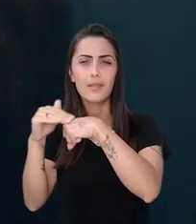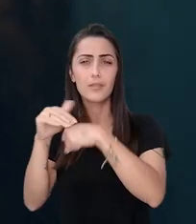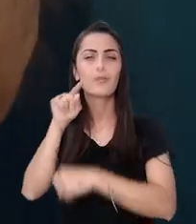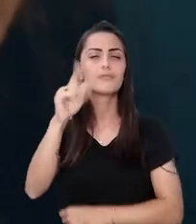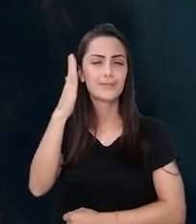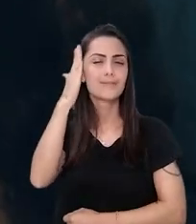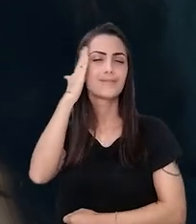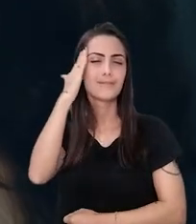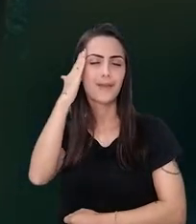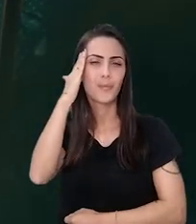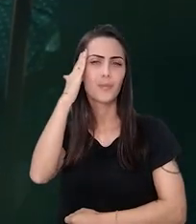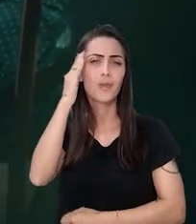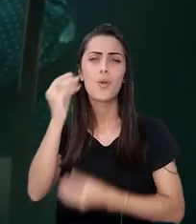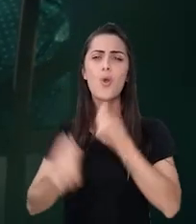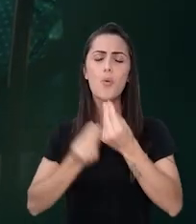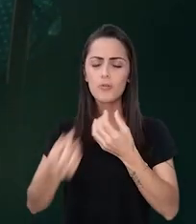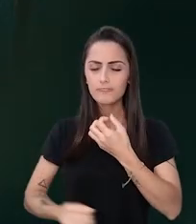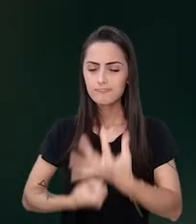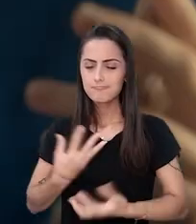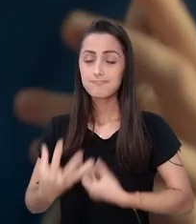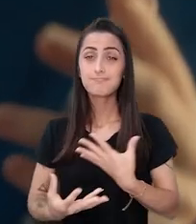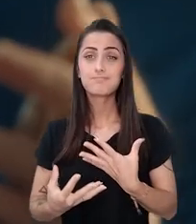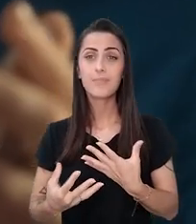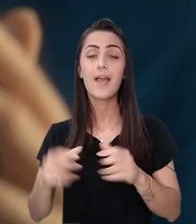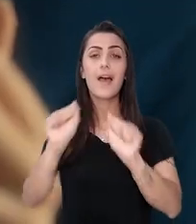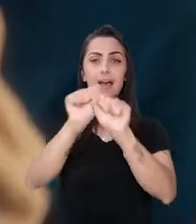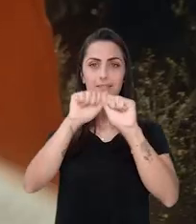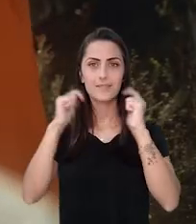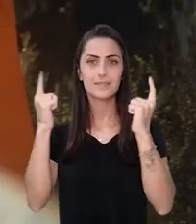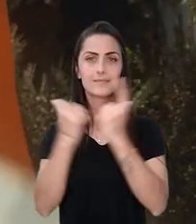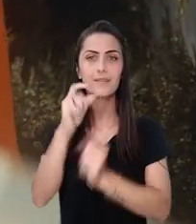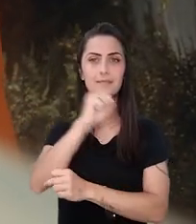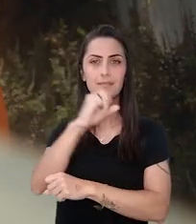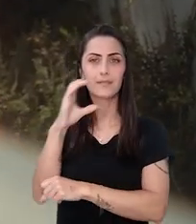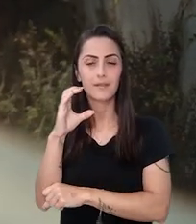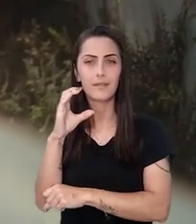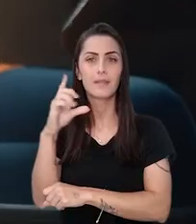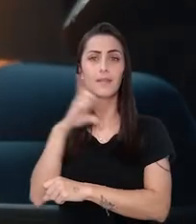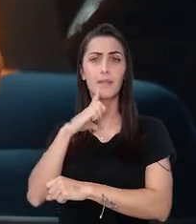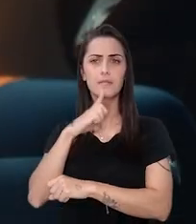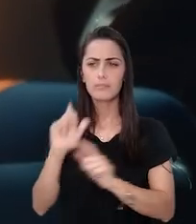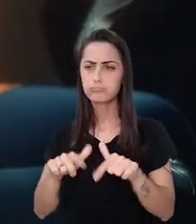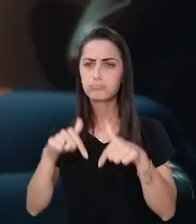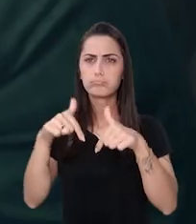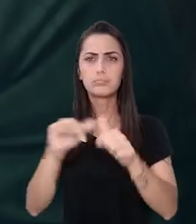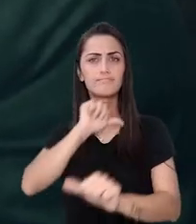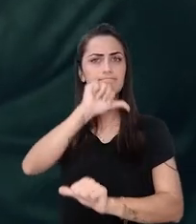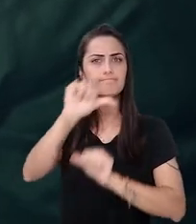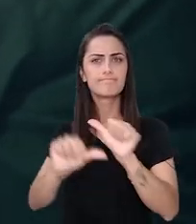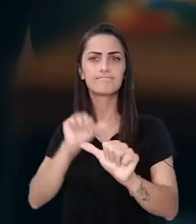proteção que só você sabe dar. E é inspirado neles que a Assembleia Legislativa de Santa Catarina mais uma vez está tomando uma